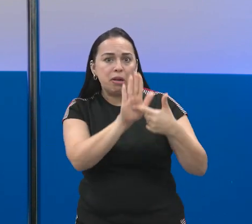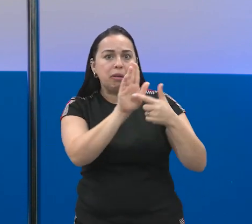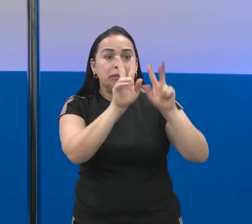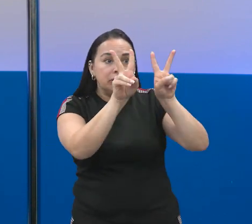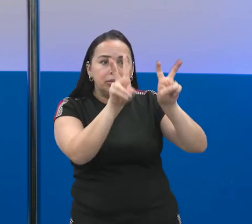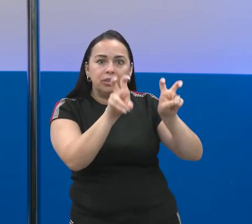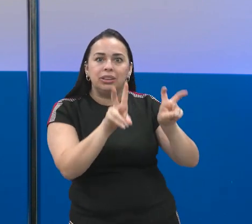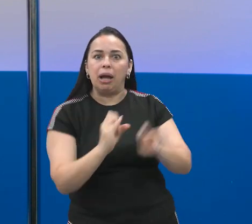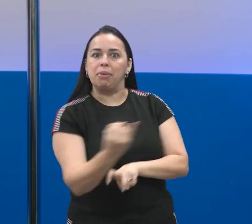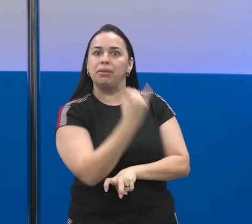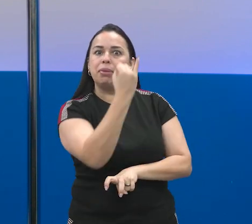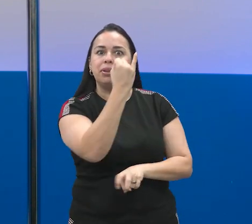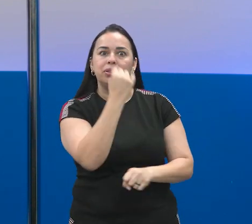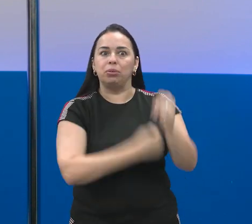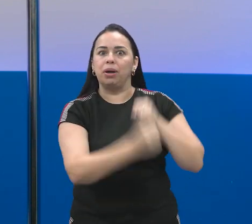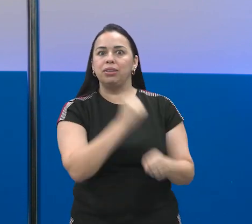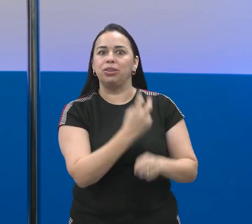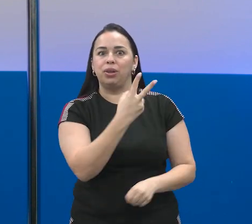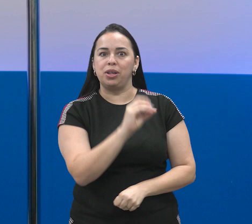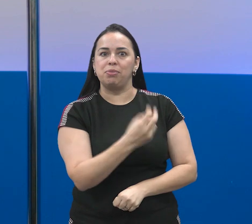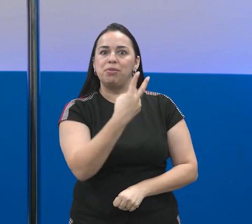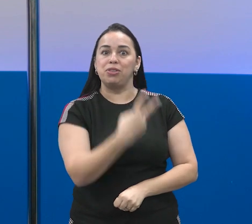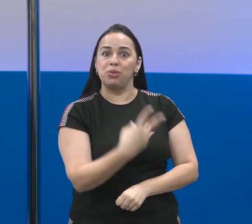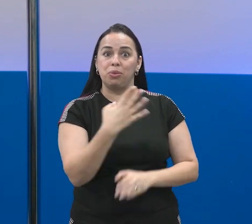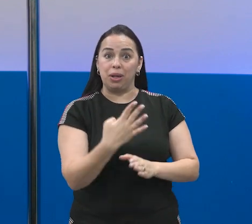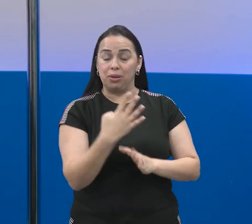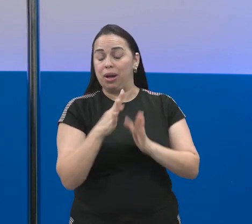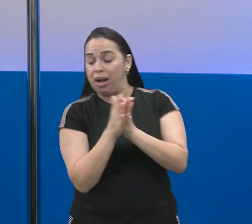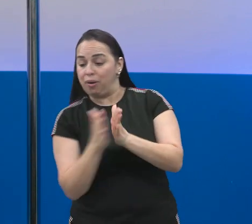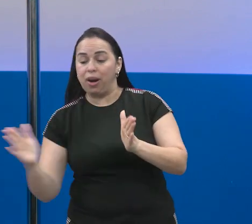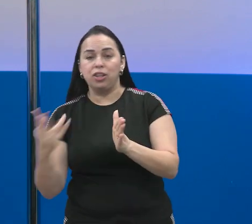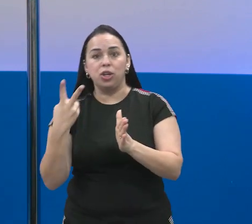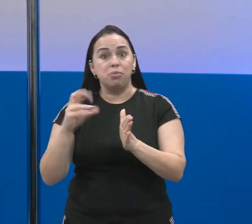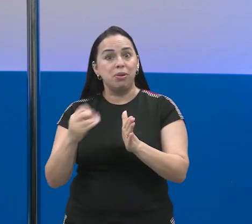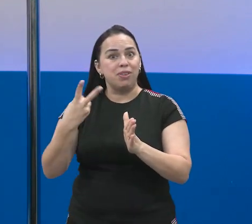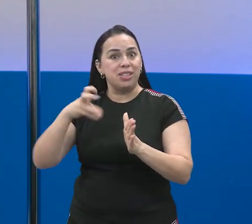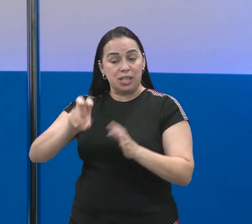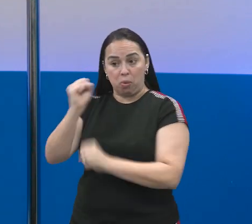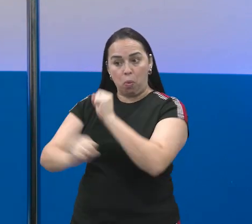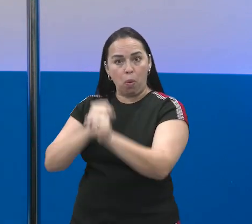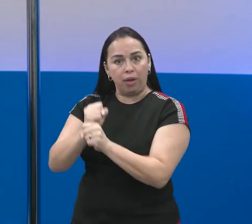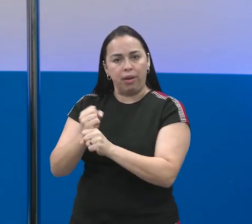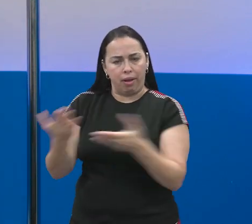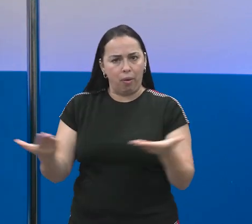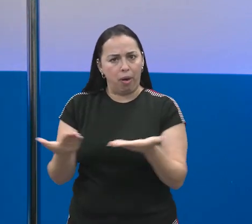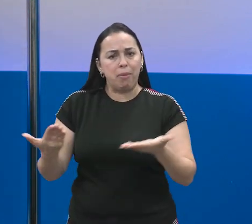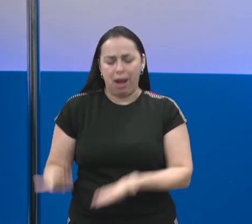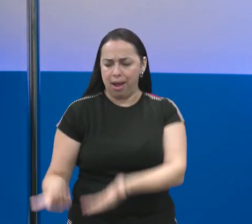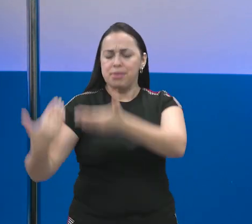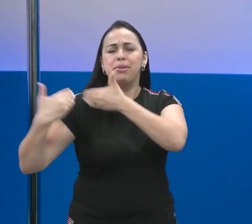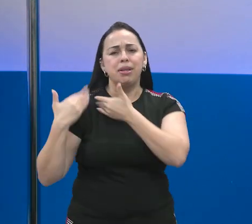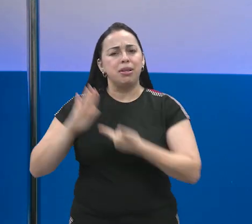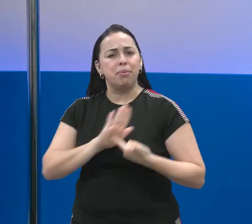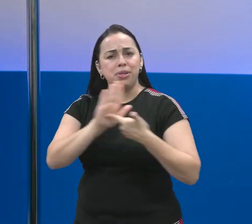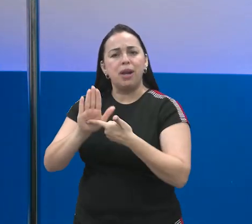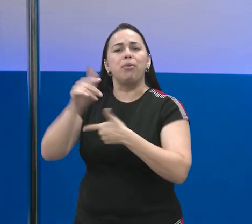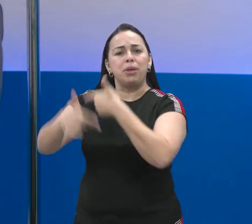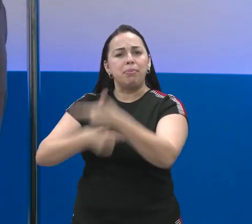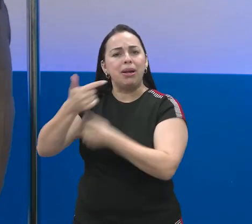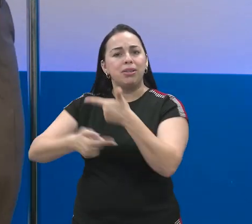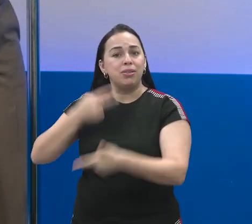mostramos os principais destaques de 2024. E claro, agora em 2025, seguimos com o compromisso de apresentar o trabalho